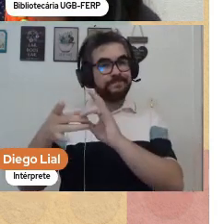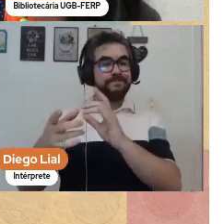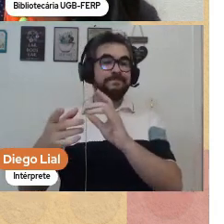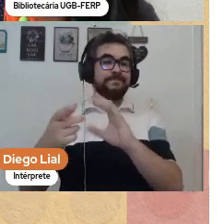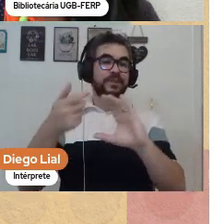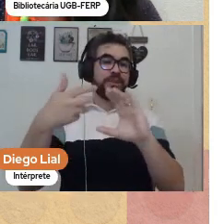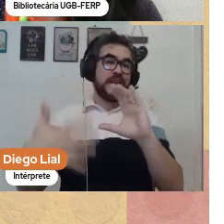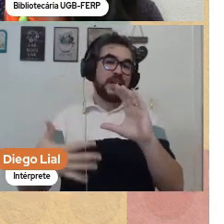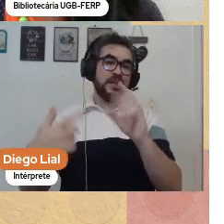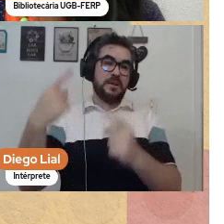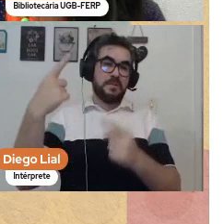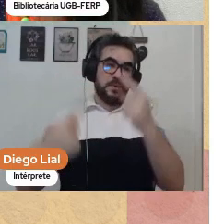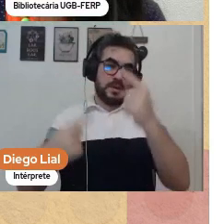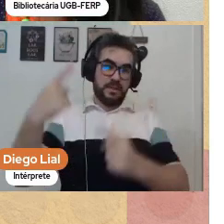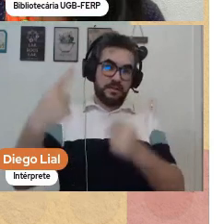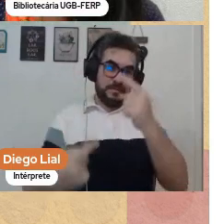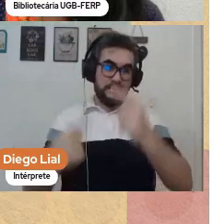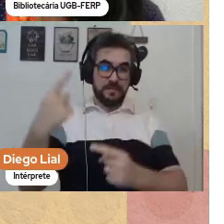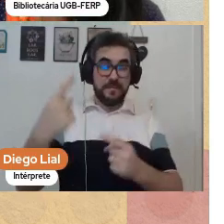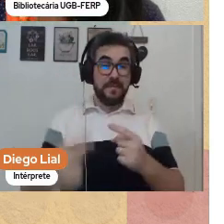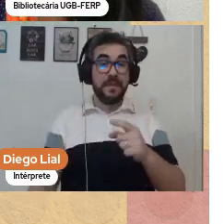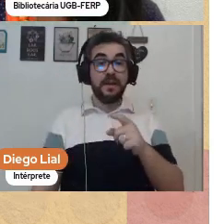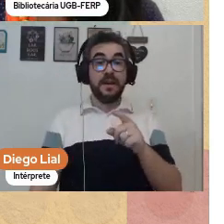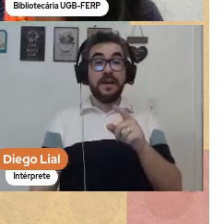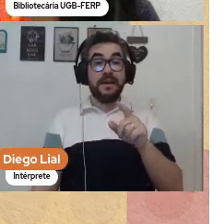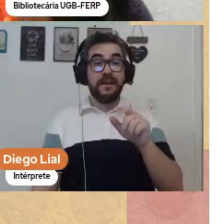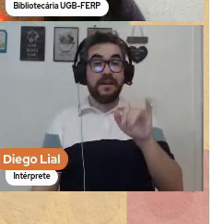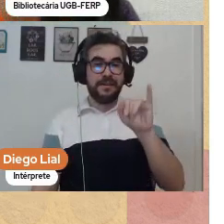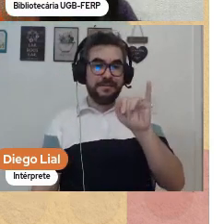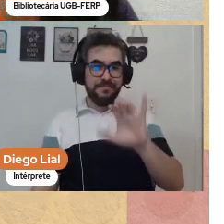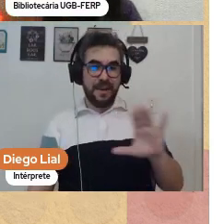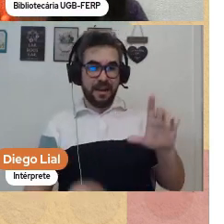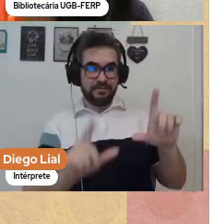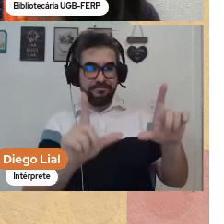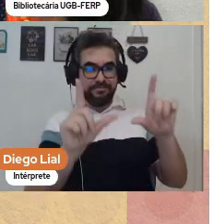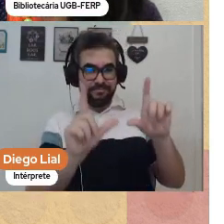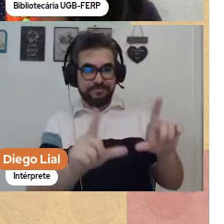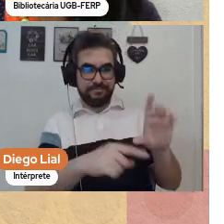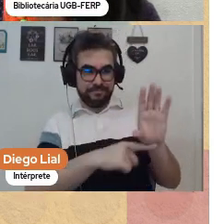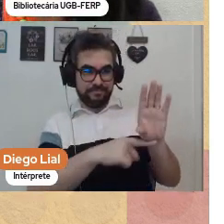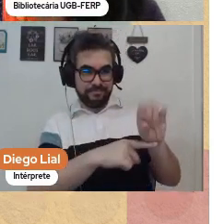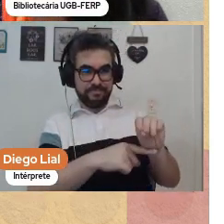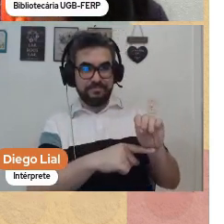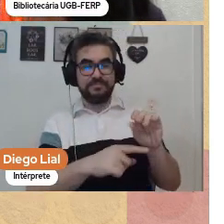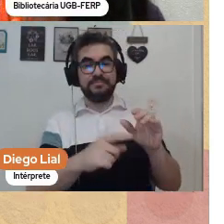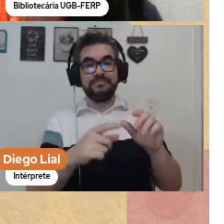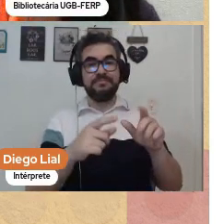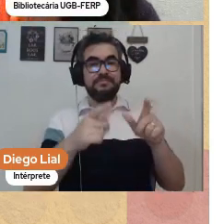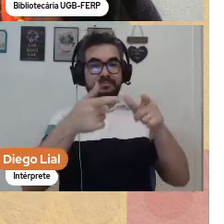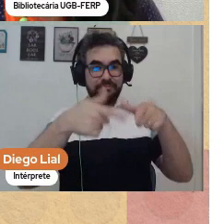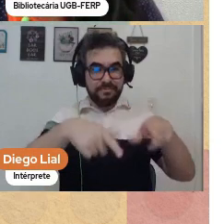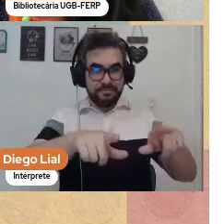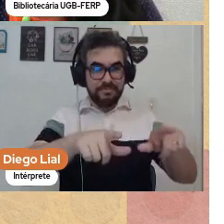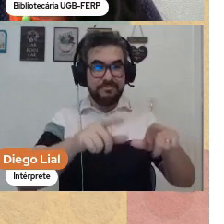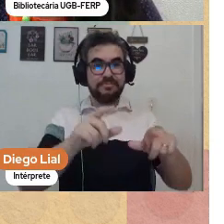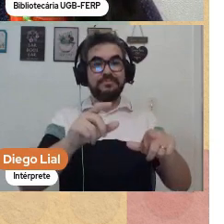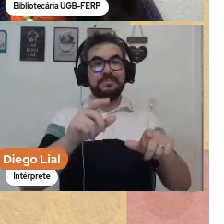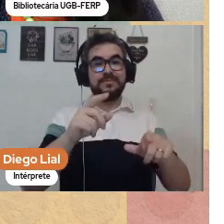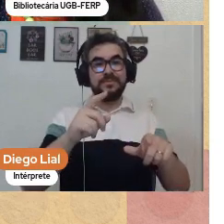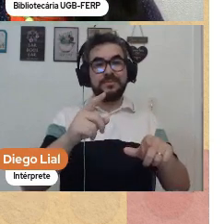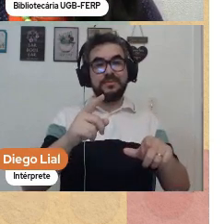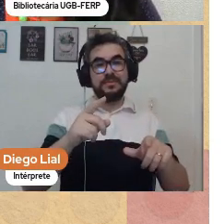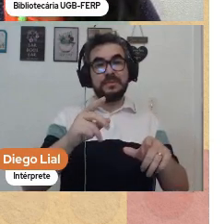fitas cassetes, a parte mais significativa do acervo arquivista sonoro é o representante